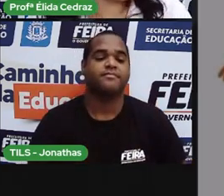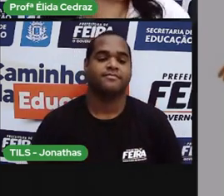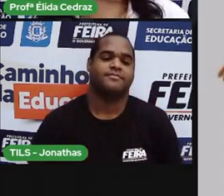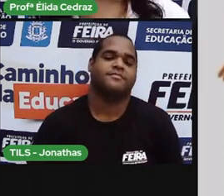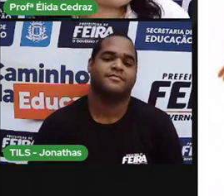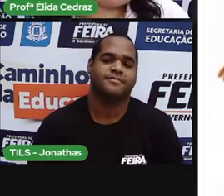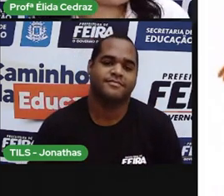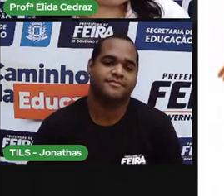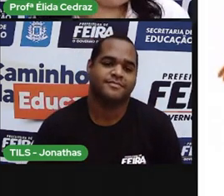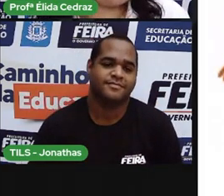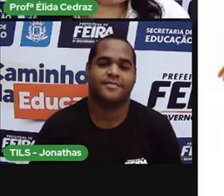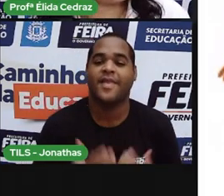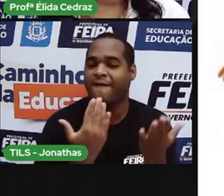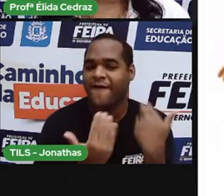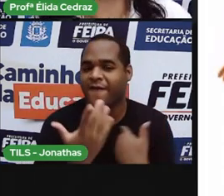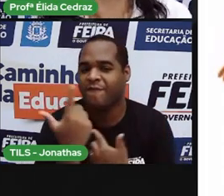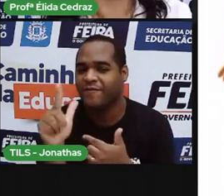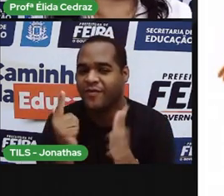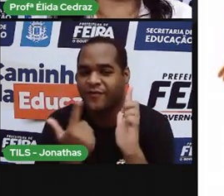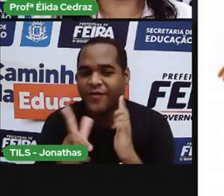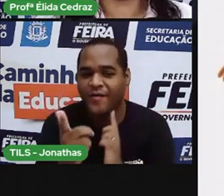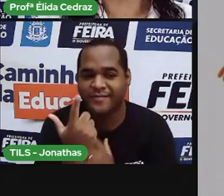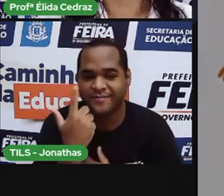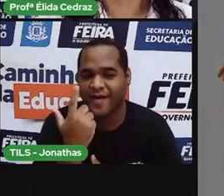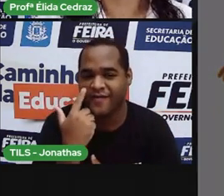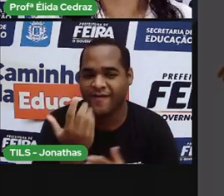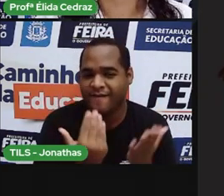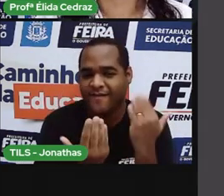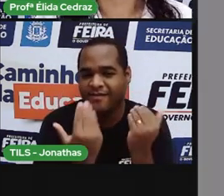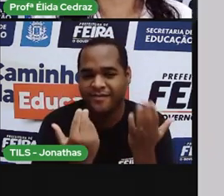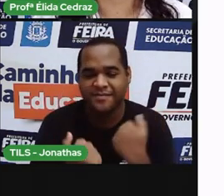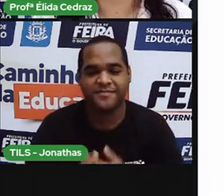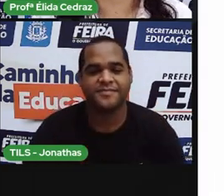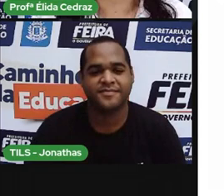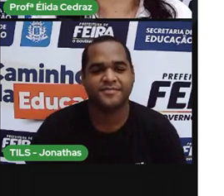escreveram. Vamos praticar mais um pouco? Vamos lá.